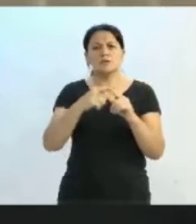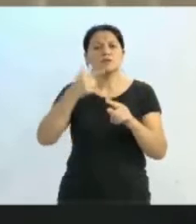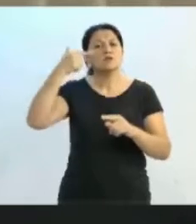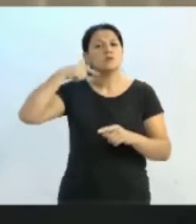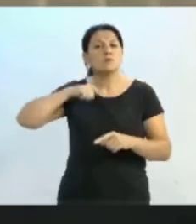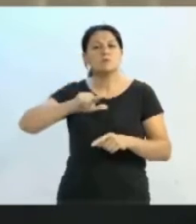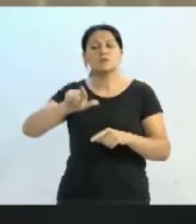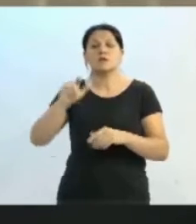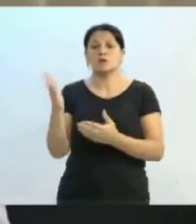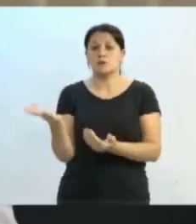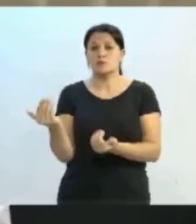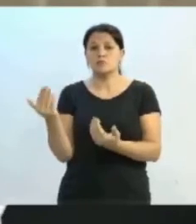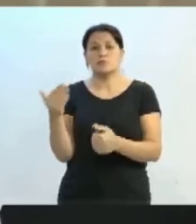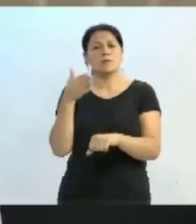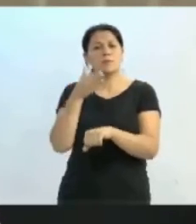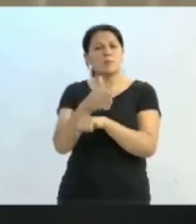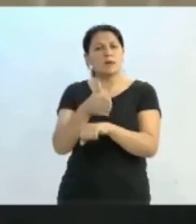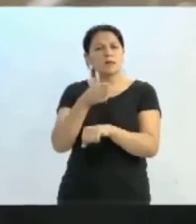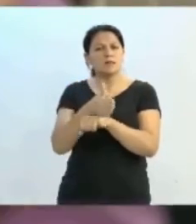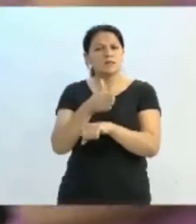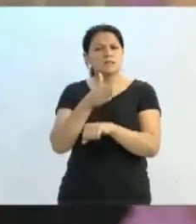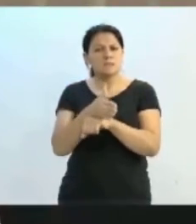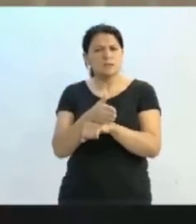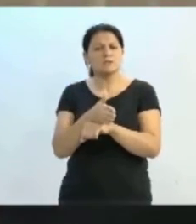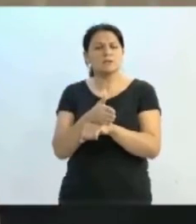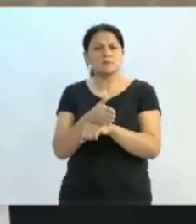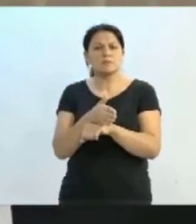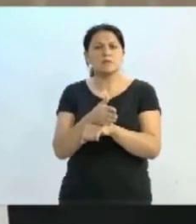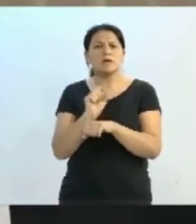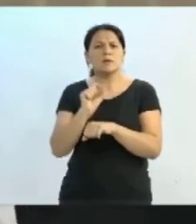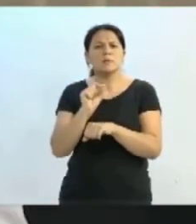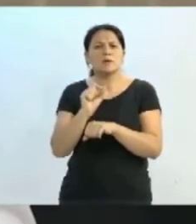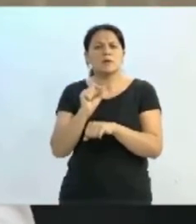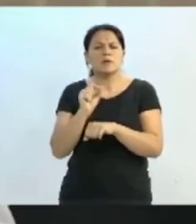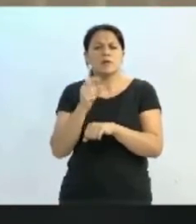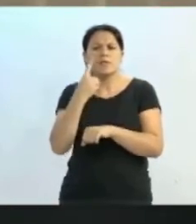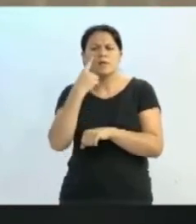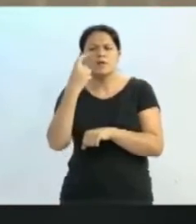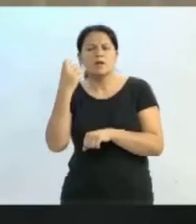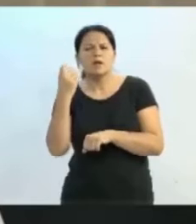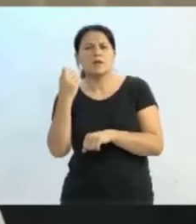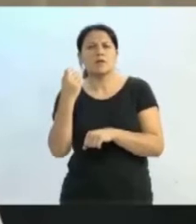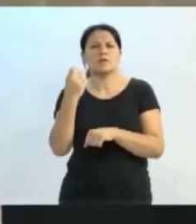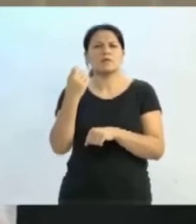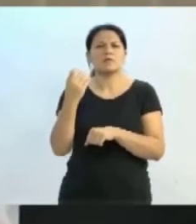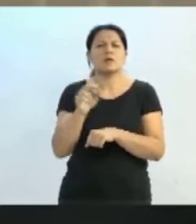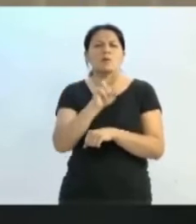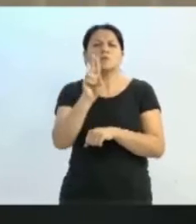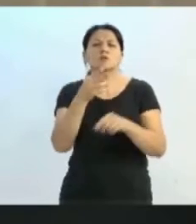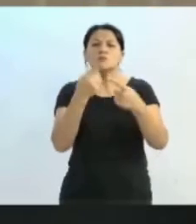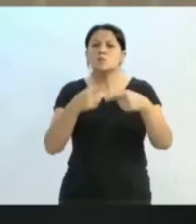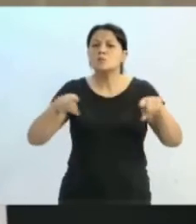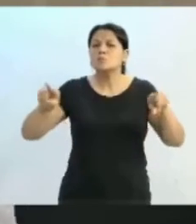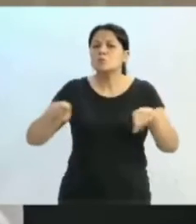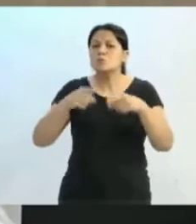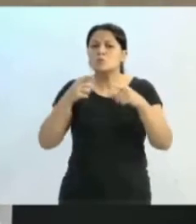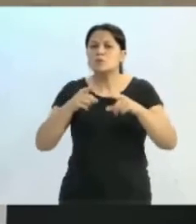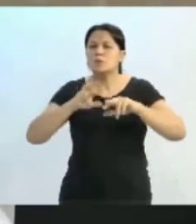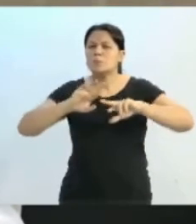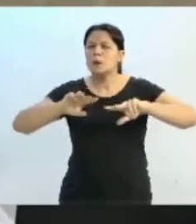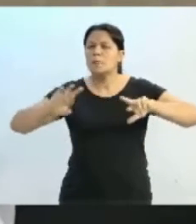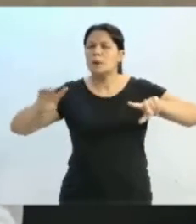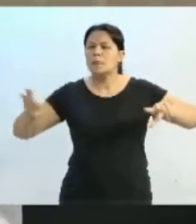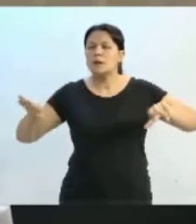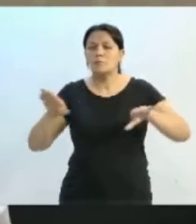jovem participe de uma forma obviamente num primeiro momento dando a ele algo interessante através da música e de outras atividades Mas